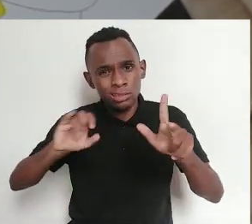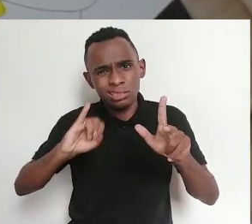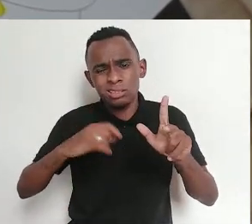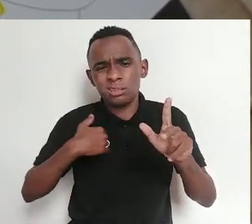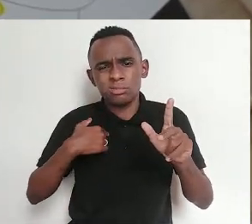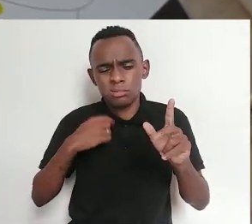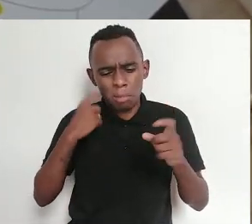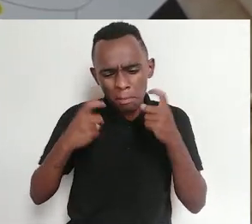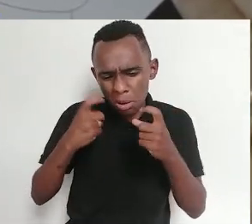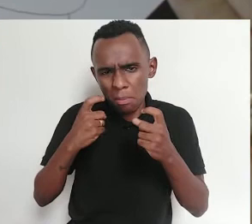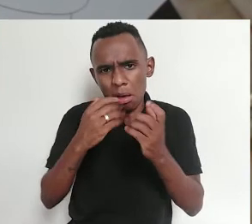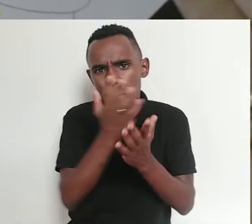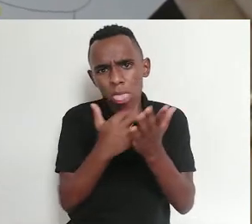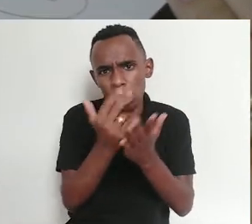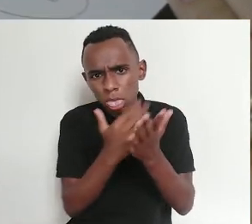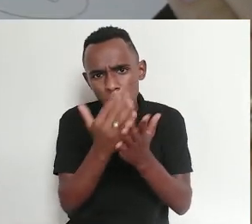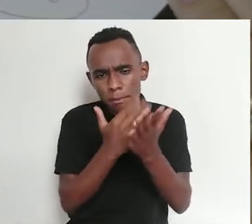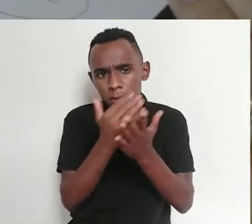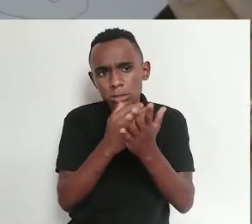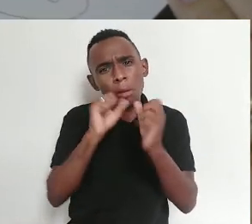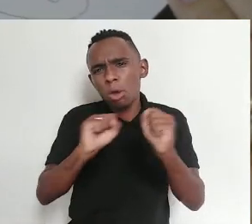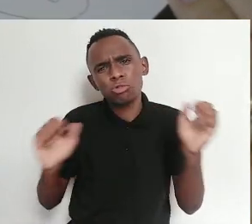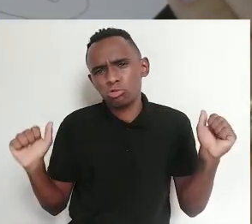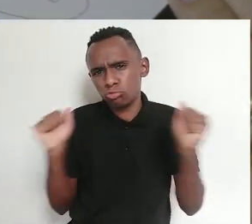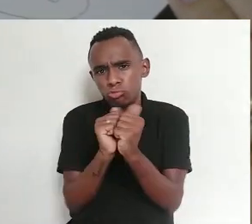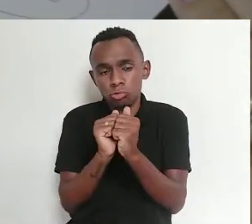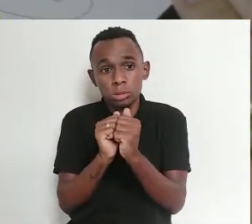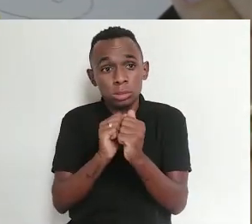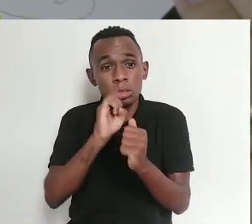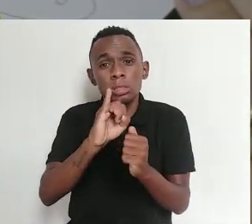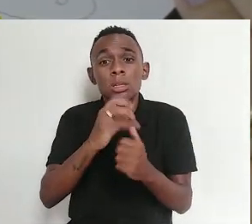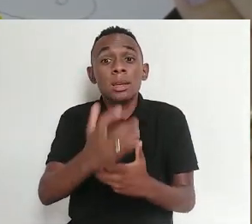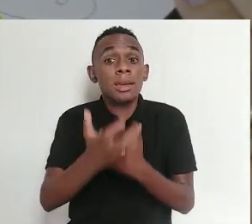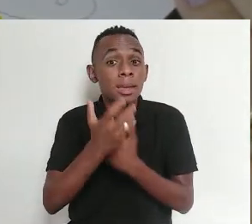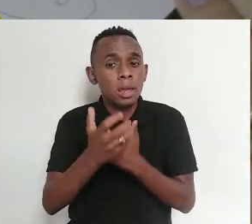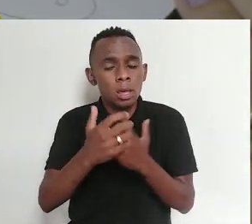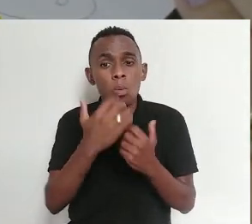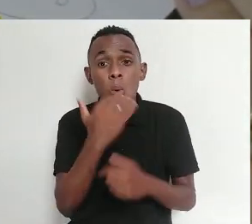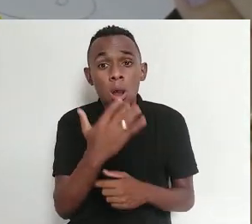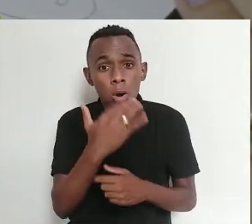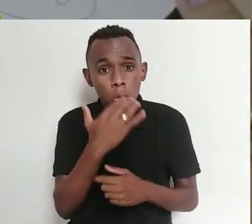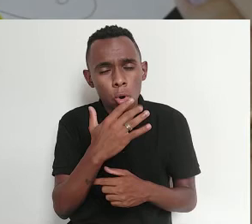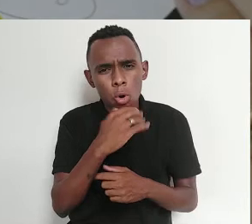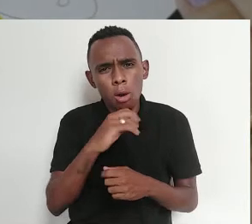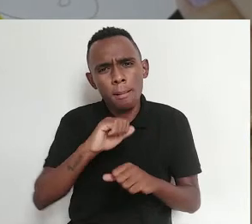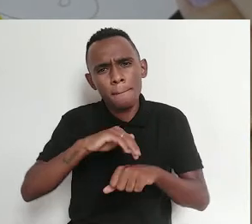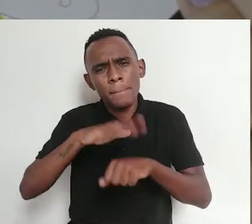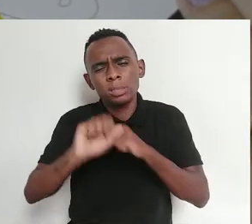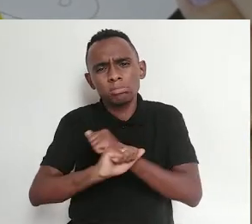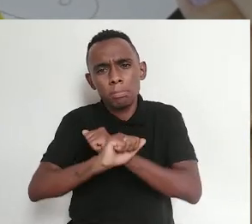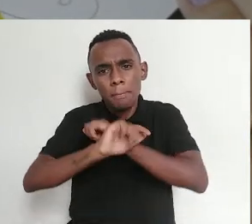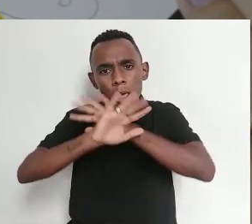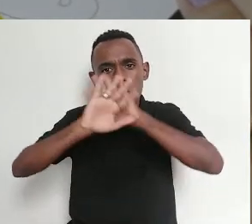manchas, aí eu posso ir fazendo tudo junto. Se a gente quiser a tinta mais transparente, quer dizer que a cor vai estar mais